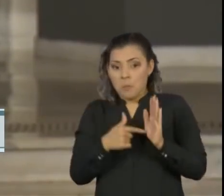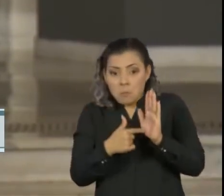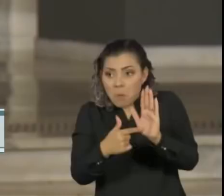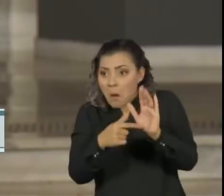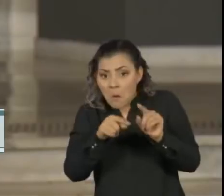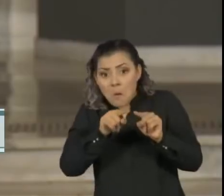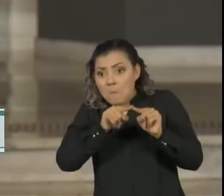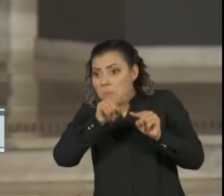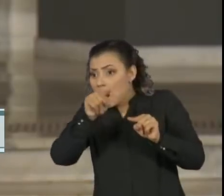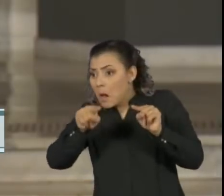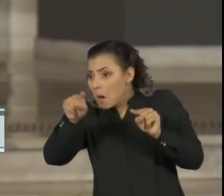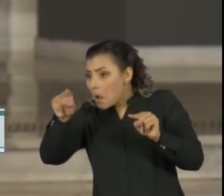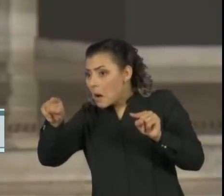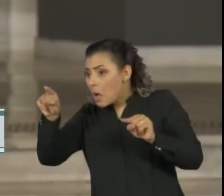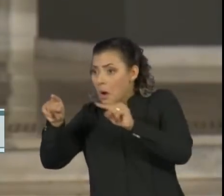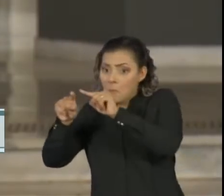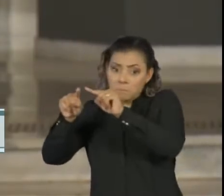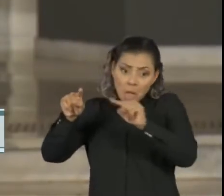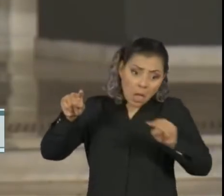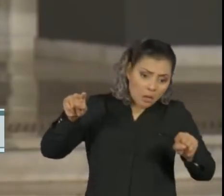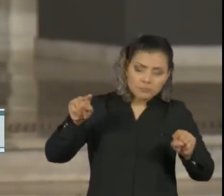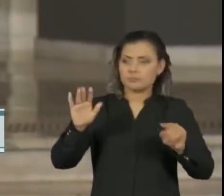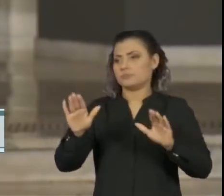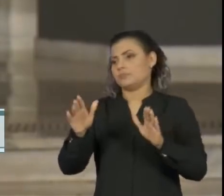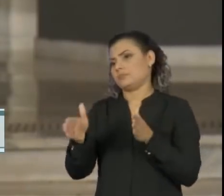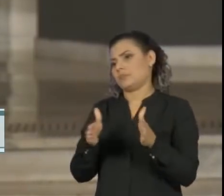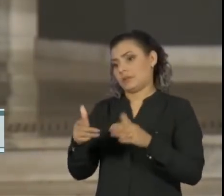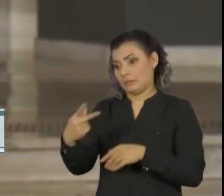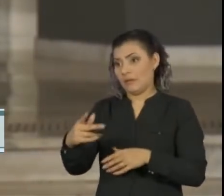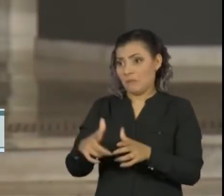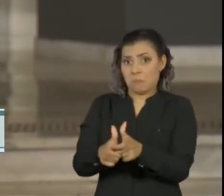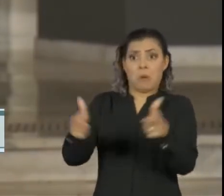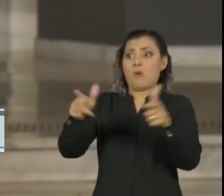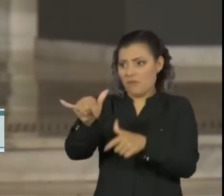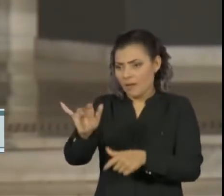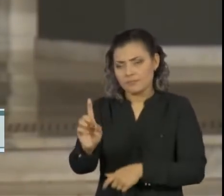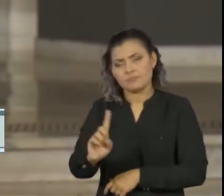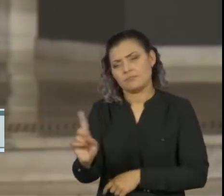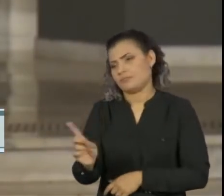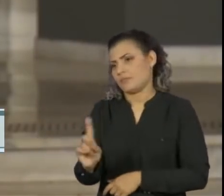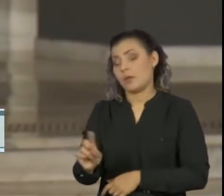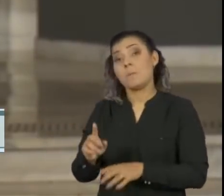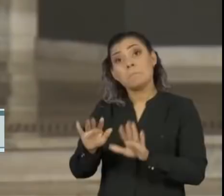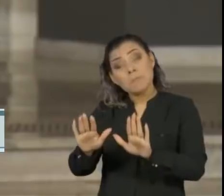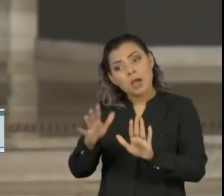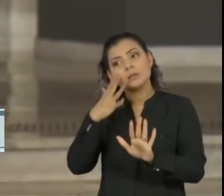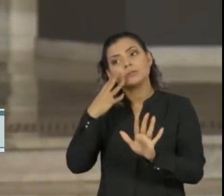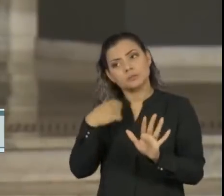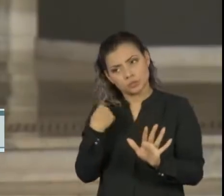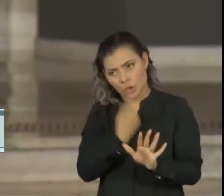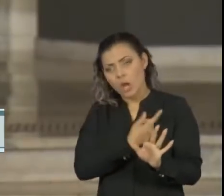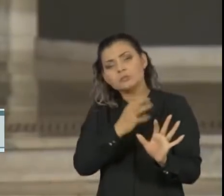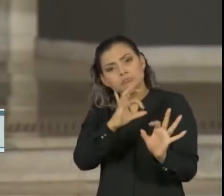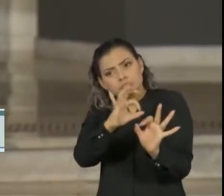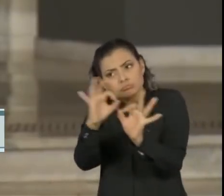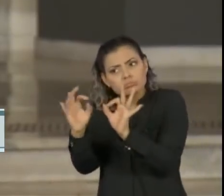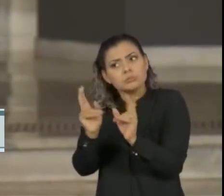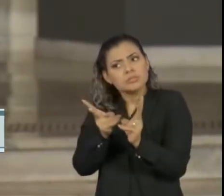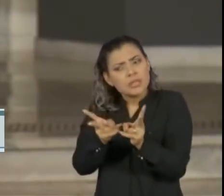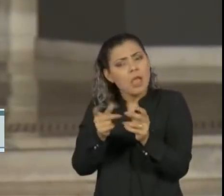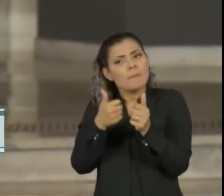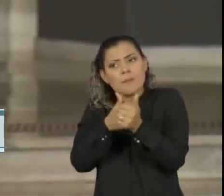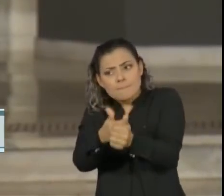uma tendência de elevação para chegar nesse nível. De qualquer maneira, estamos de olho